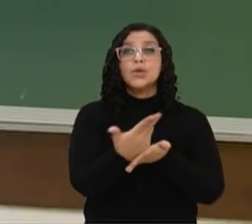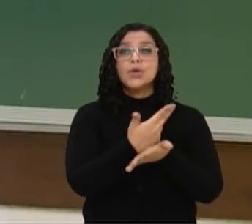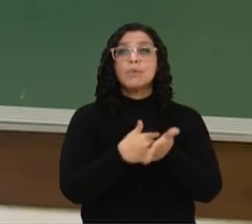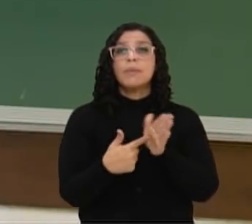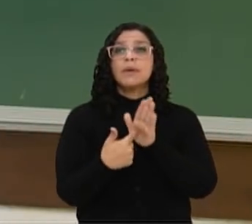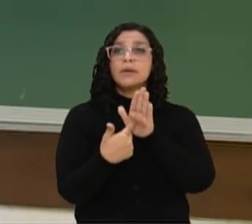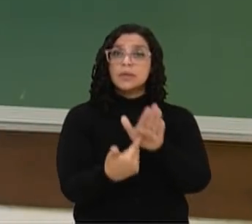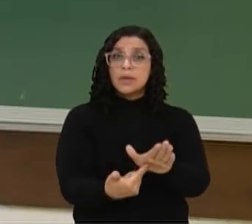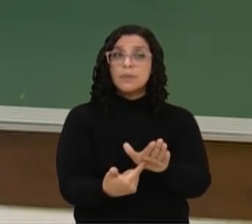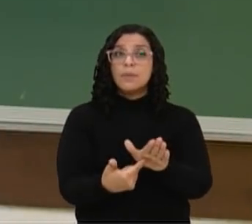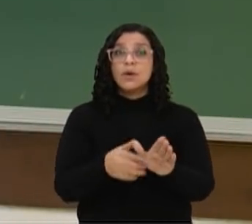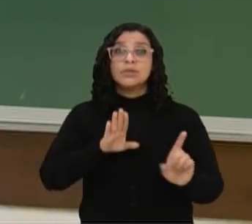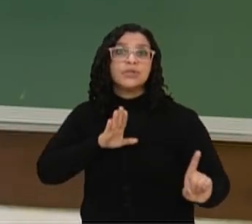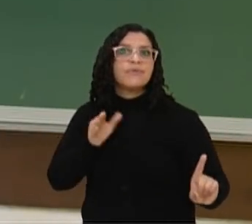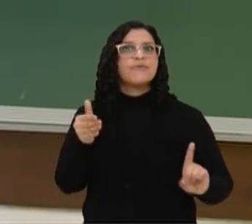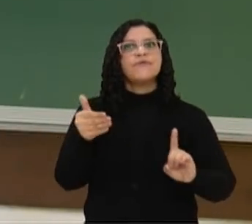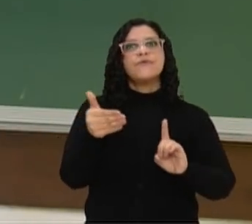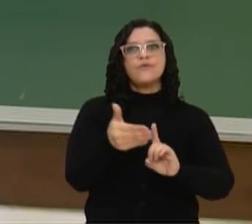para nós a